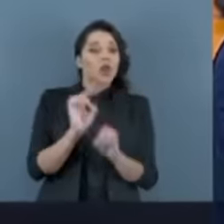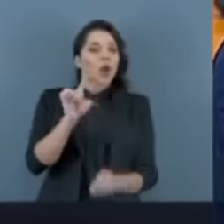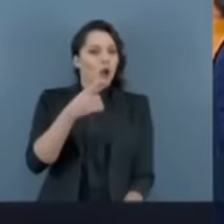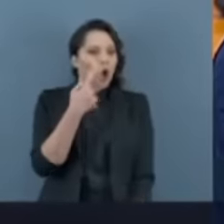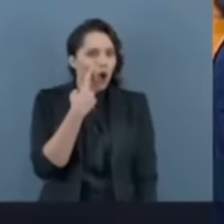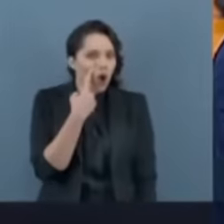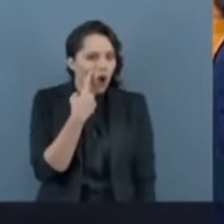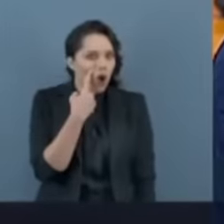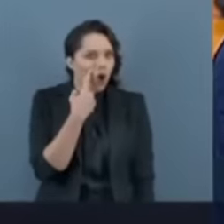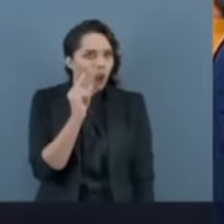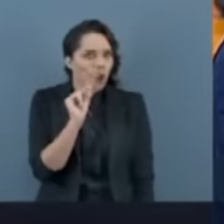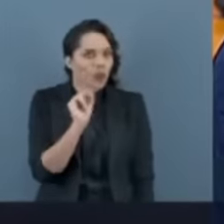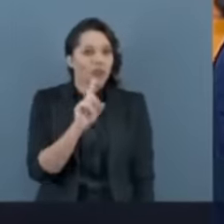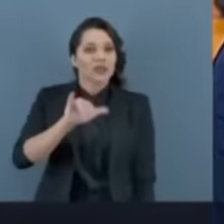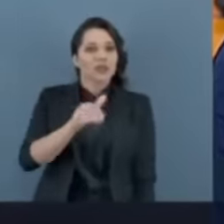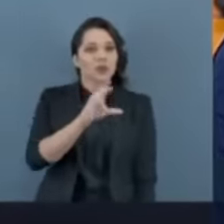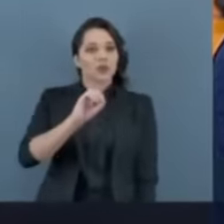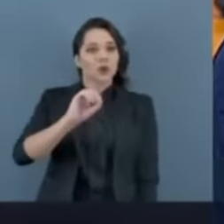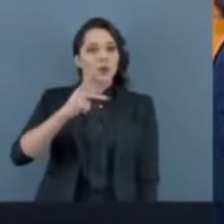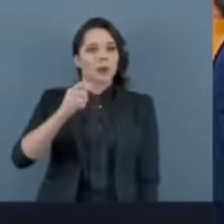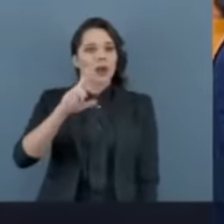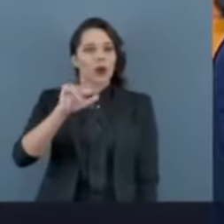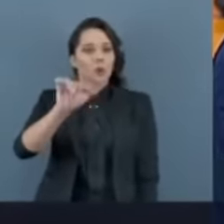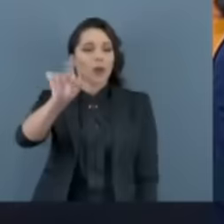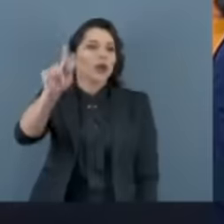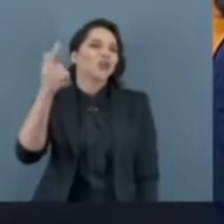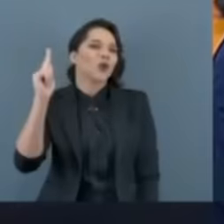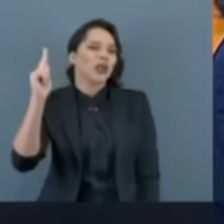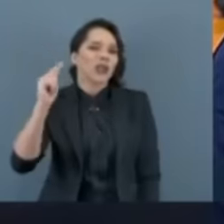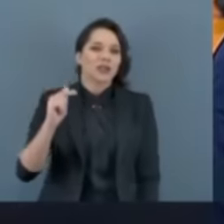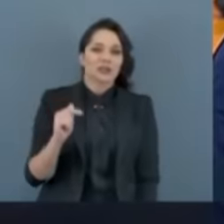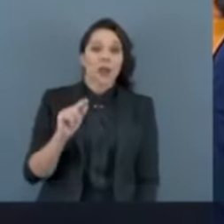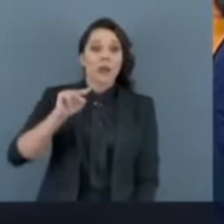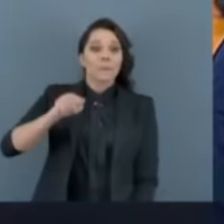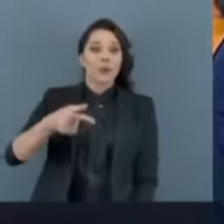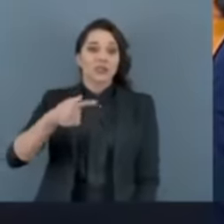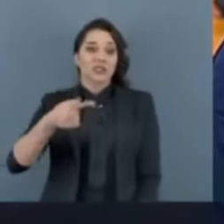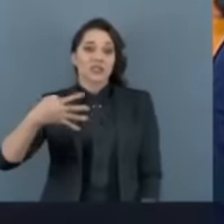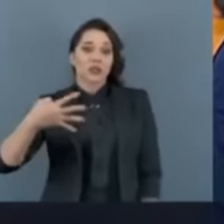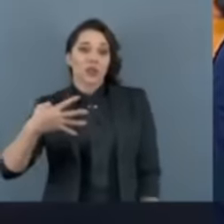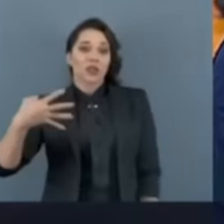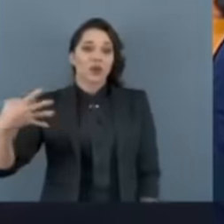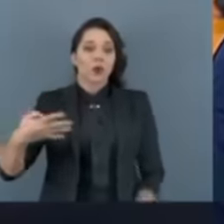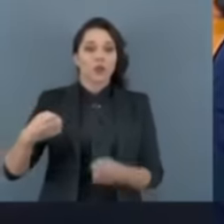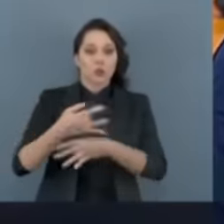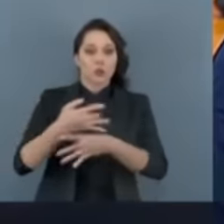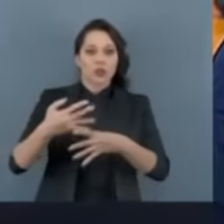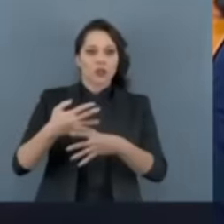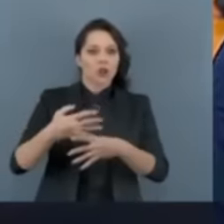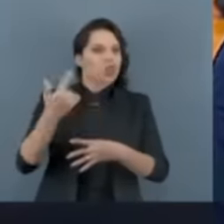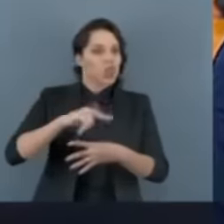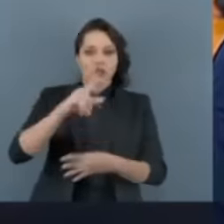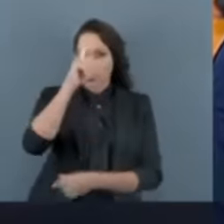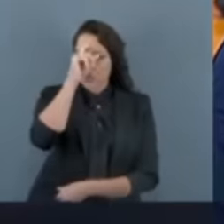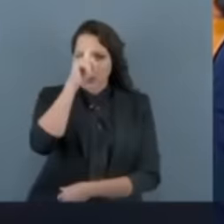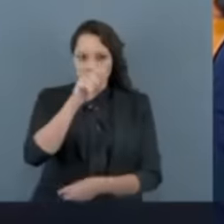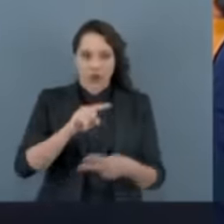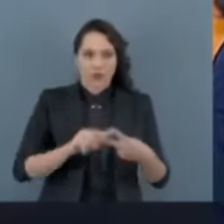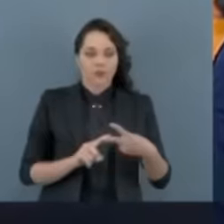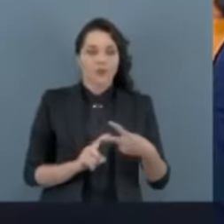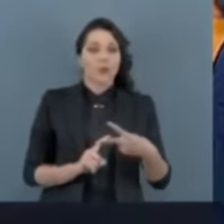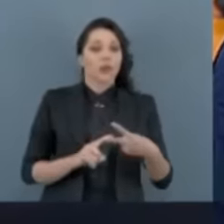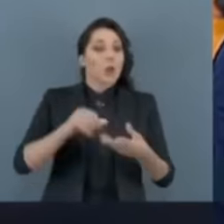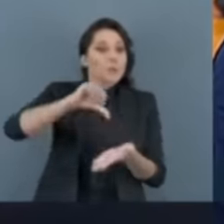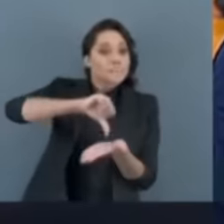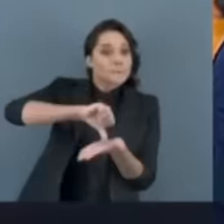atenção. São João da Paraúna, que fica no estado de Goiás. 1.744 habitantes. Não tem hospital, um posto de